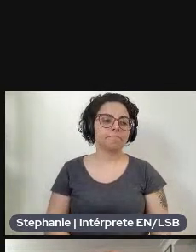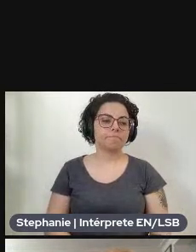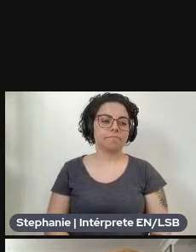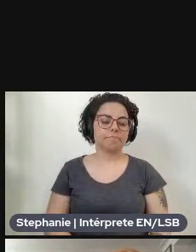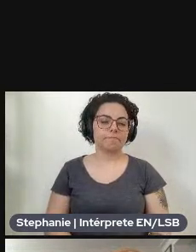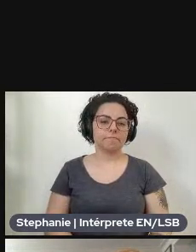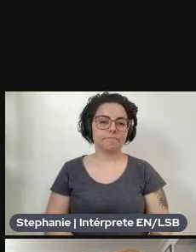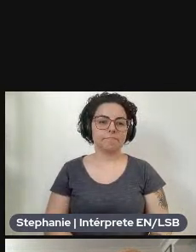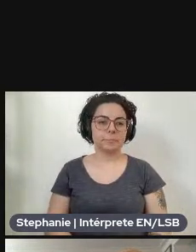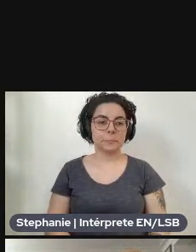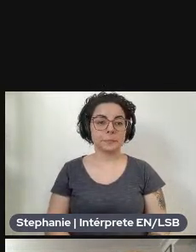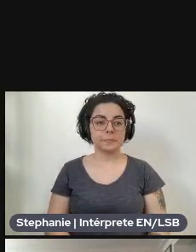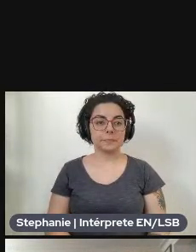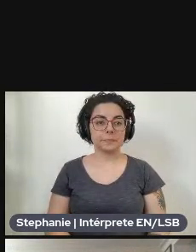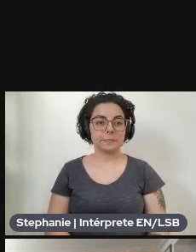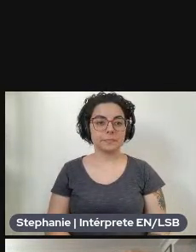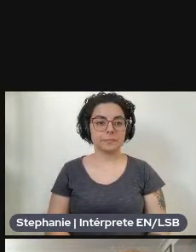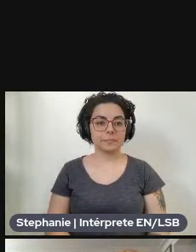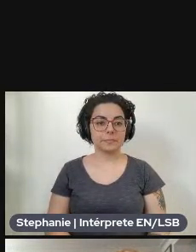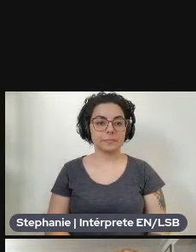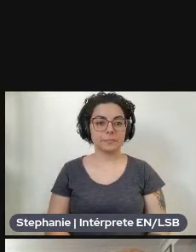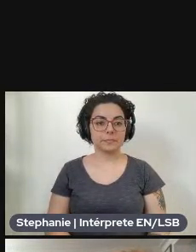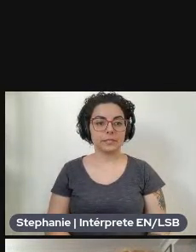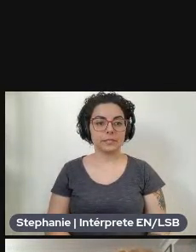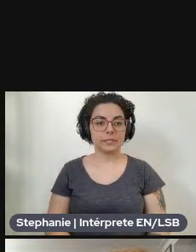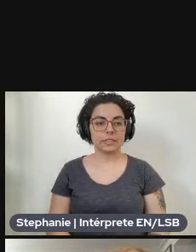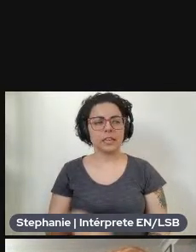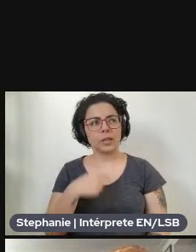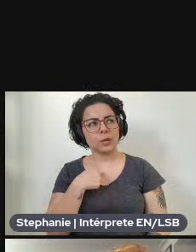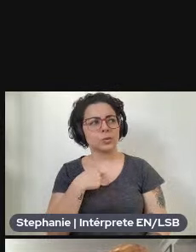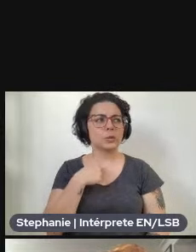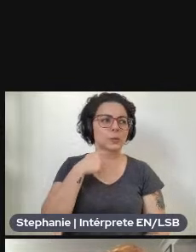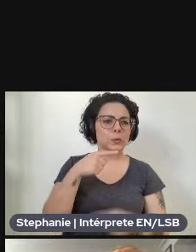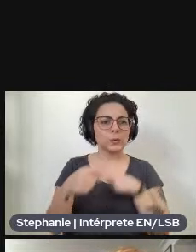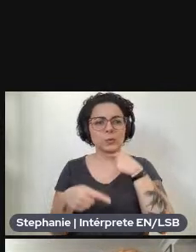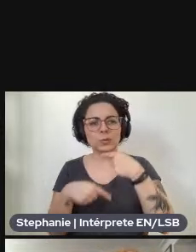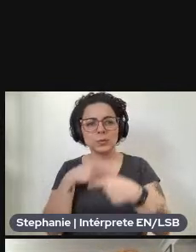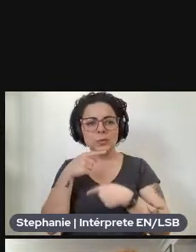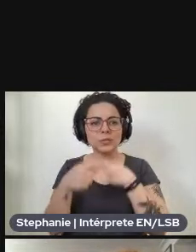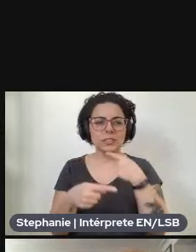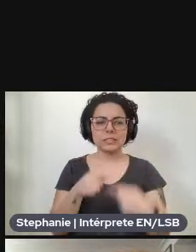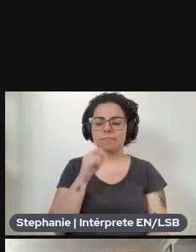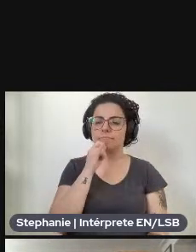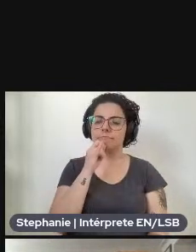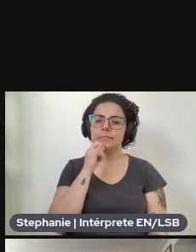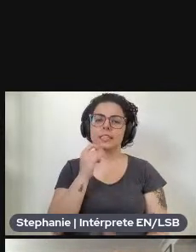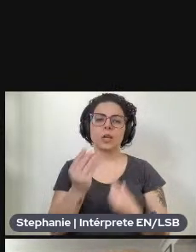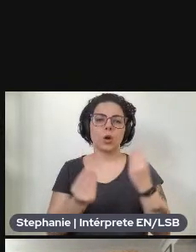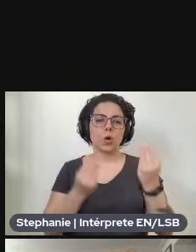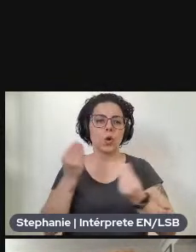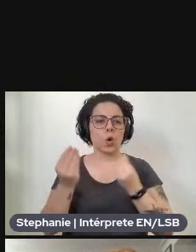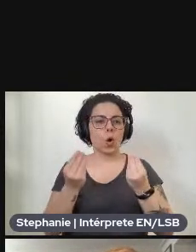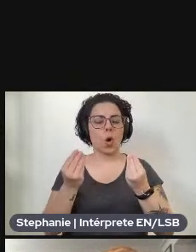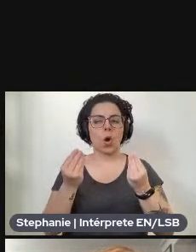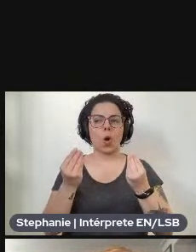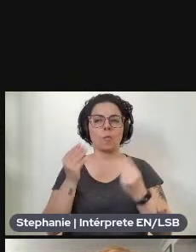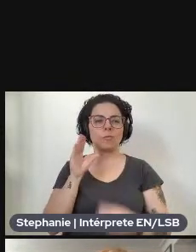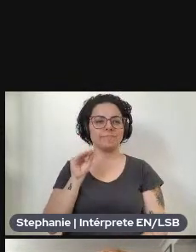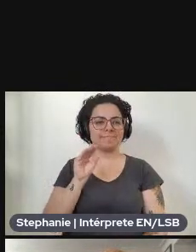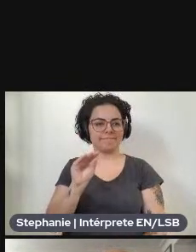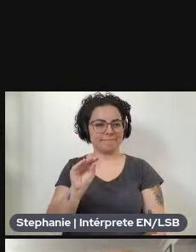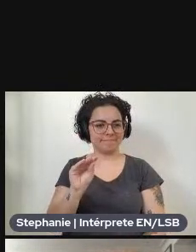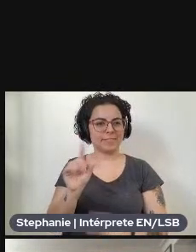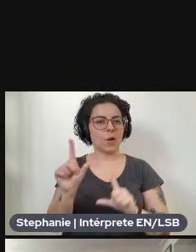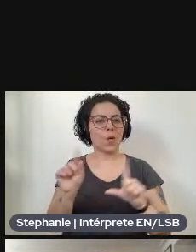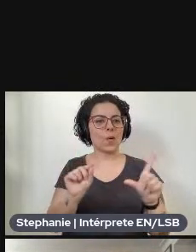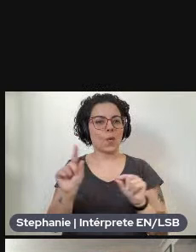Eu estou aqui dividido entre o que fazer em termos de expressão linguística. Eu